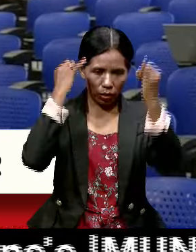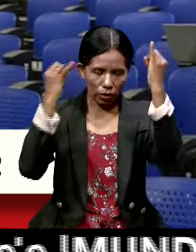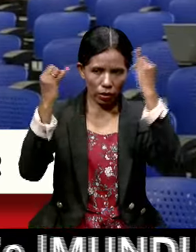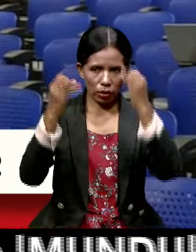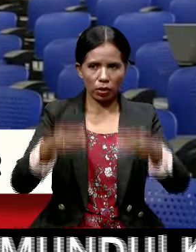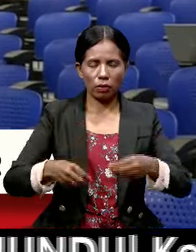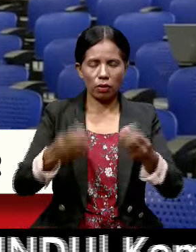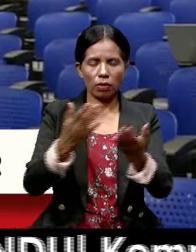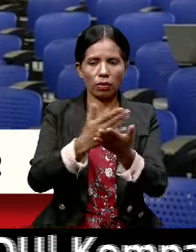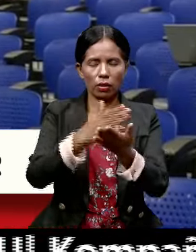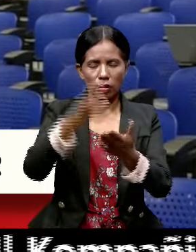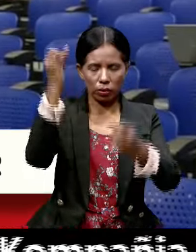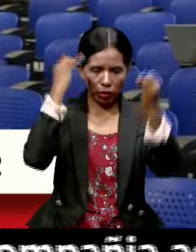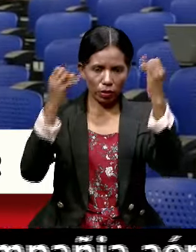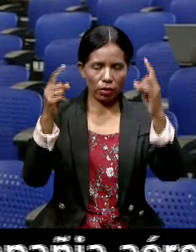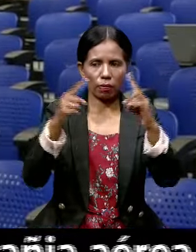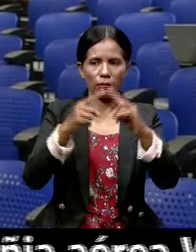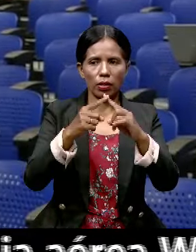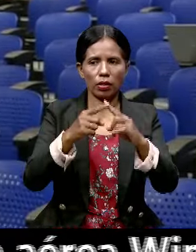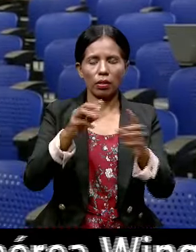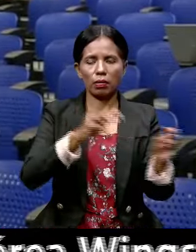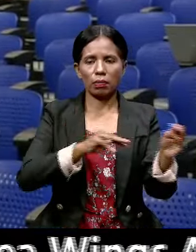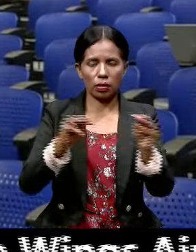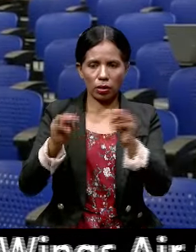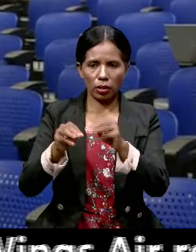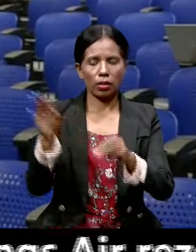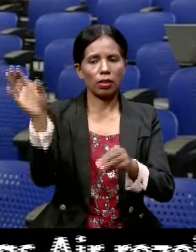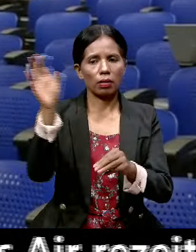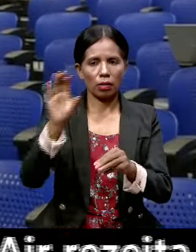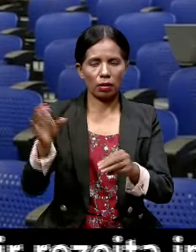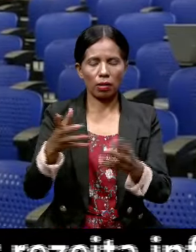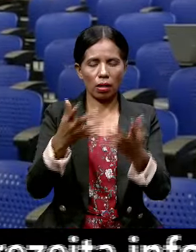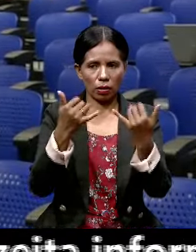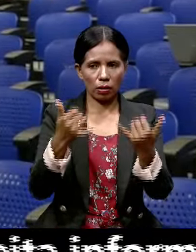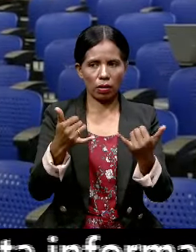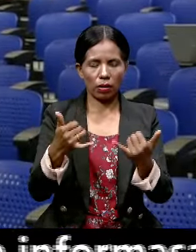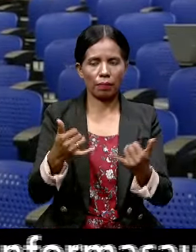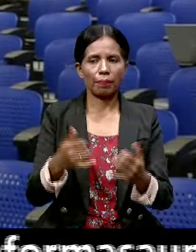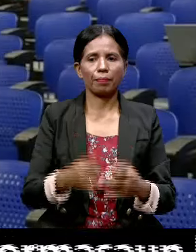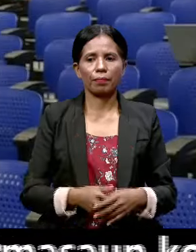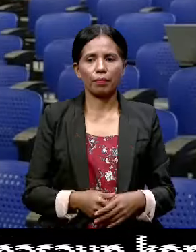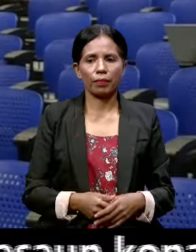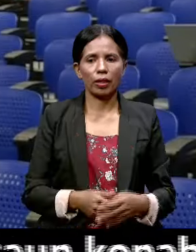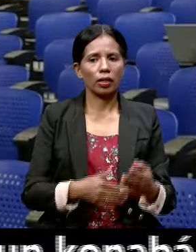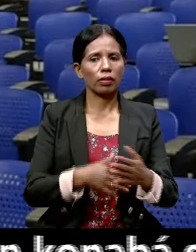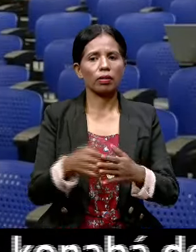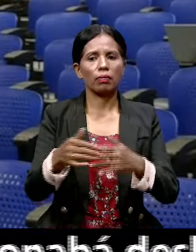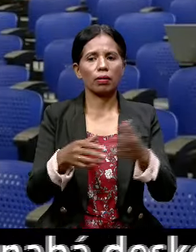fone sensibilização, baia mudança climática ne bem agora de não acontece. Tal para